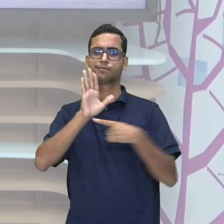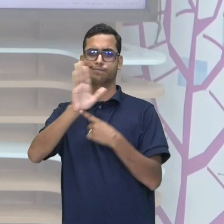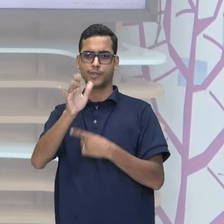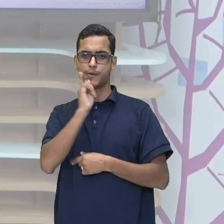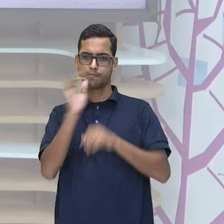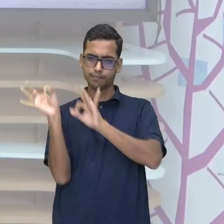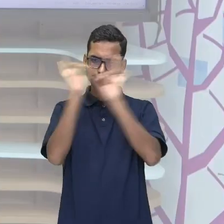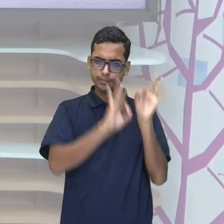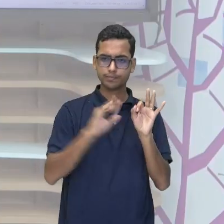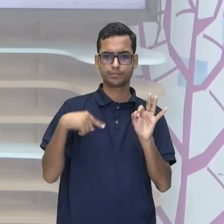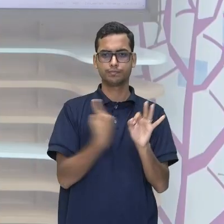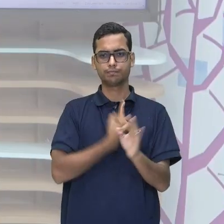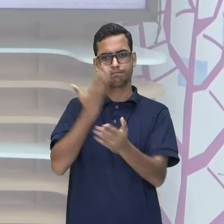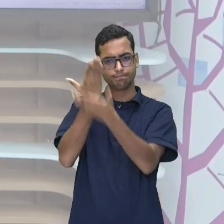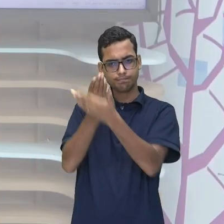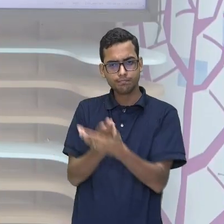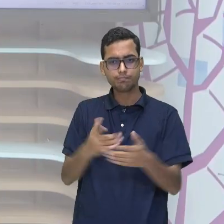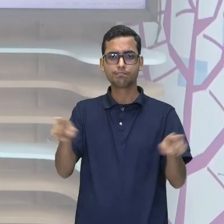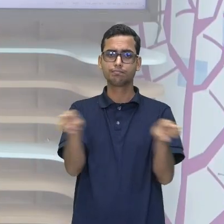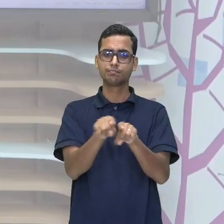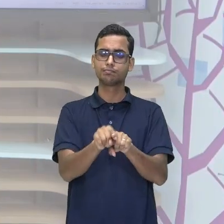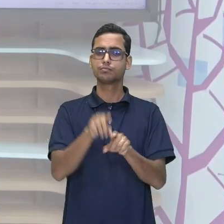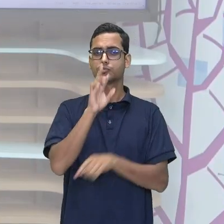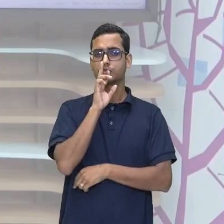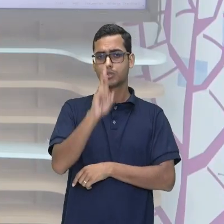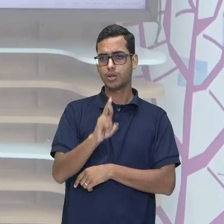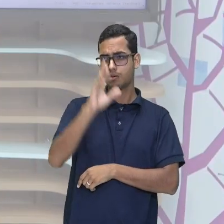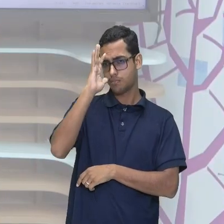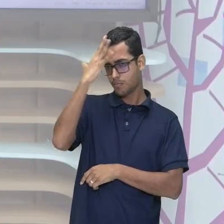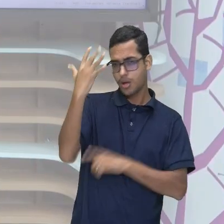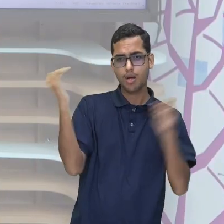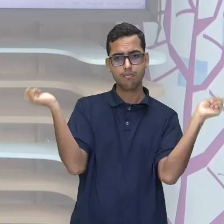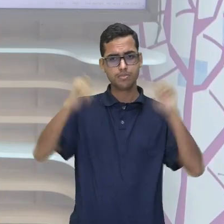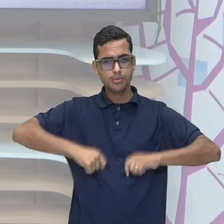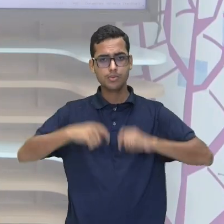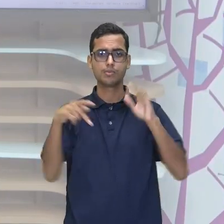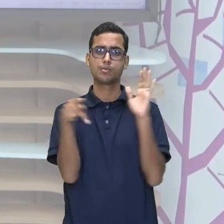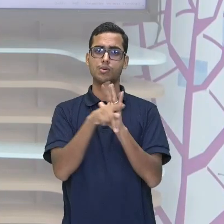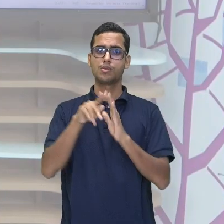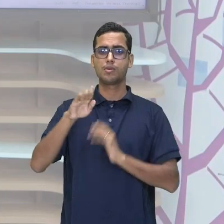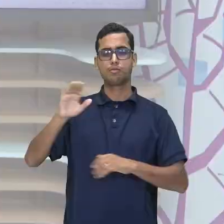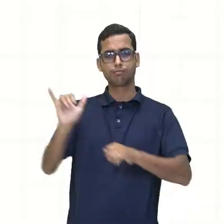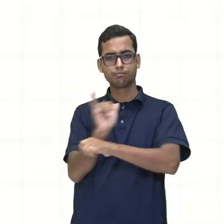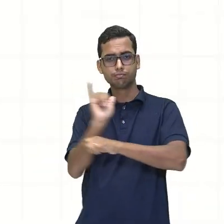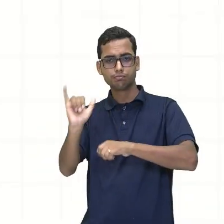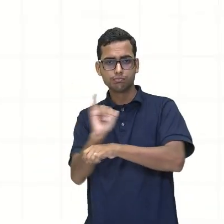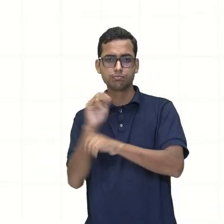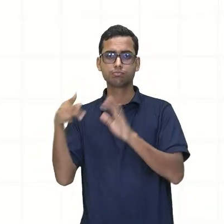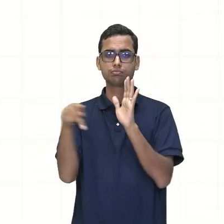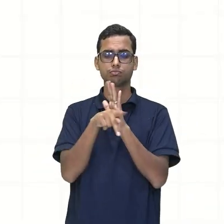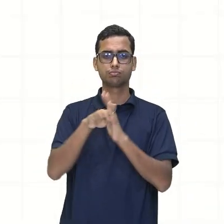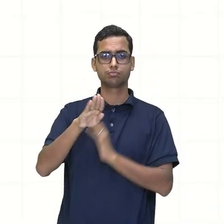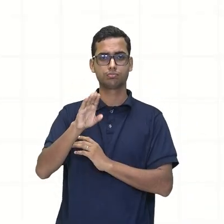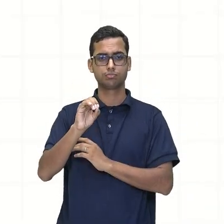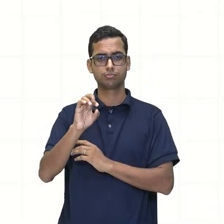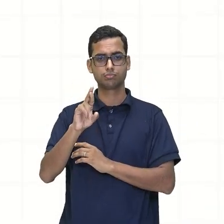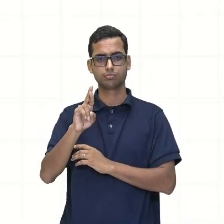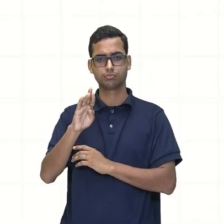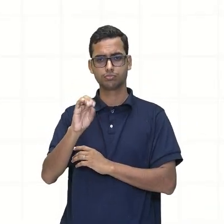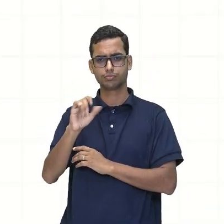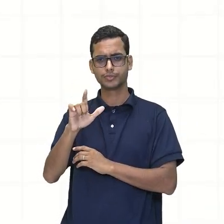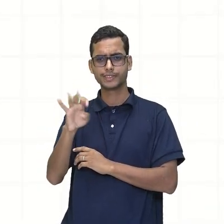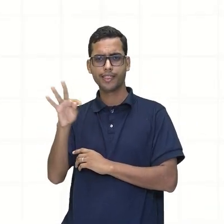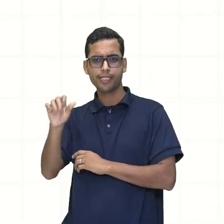viu. Mas a gente também pode resolver dessa forma aí, desse método da borboleta. Então, vamos aprender. O método da borboleta é